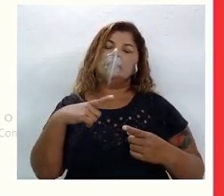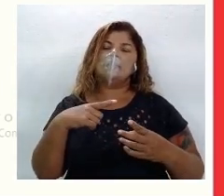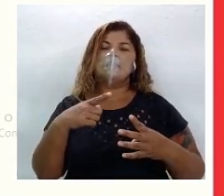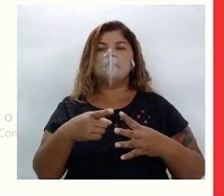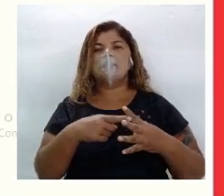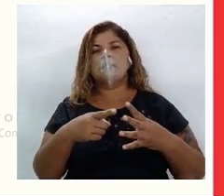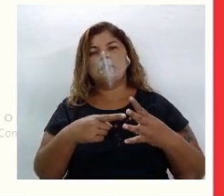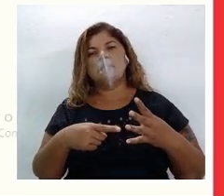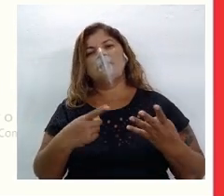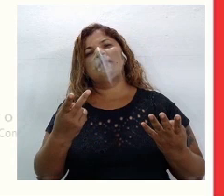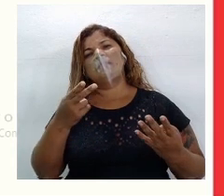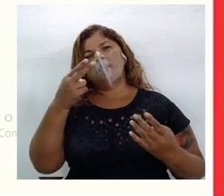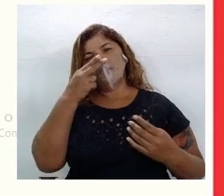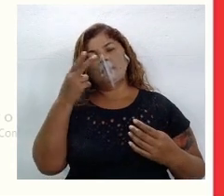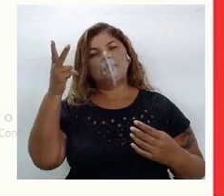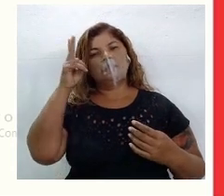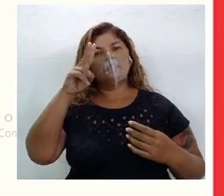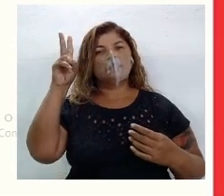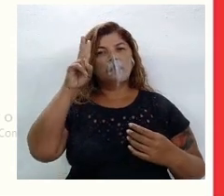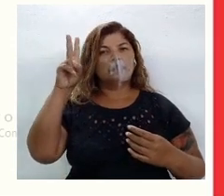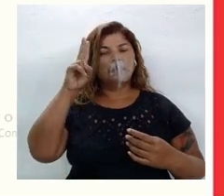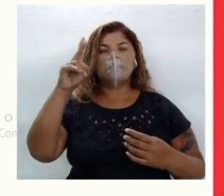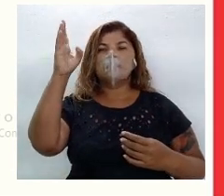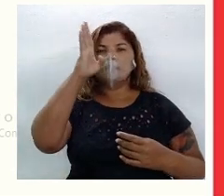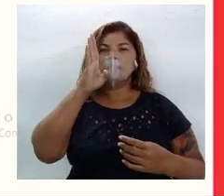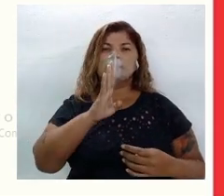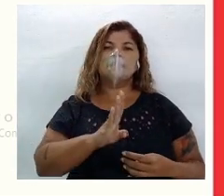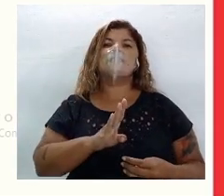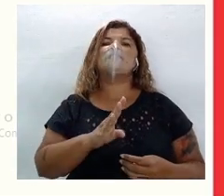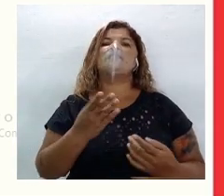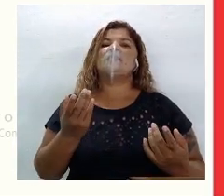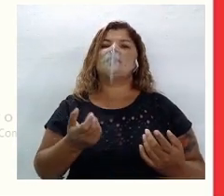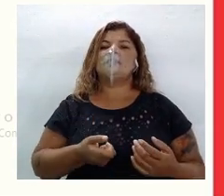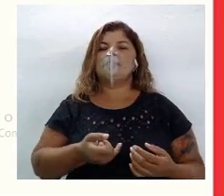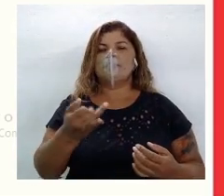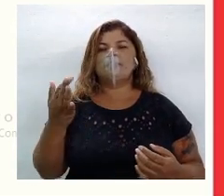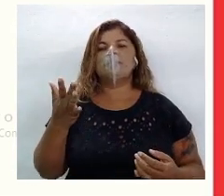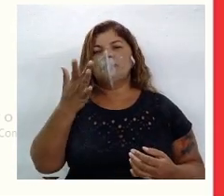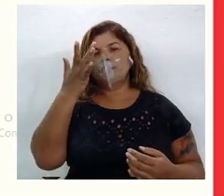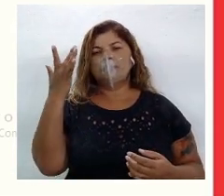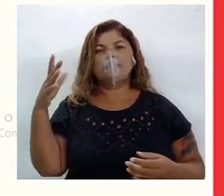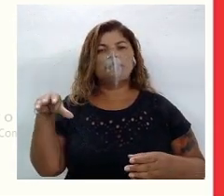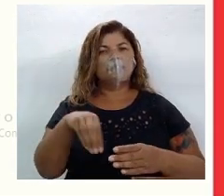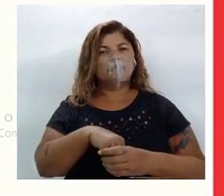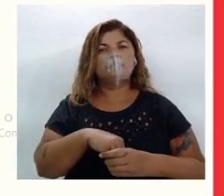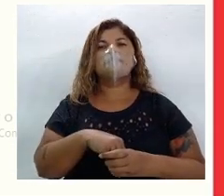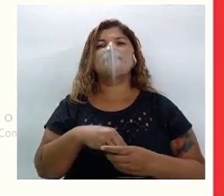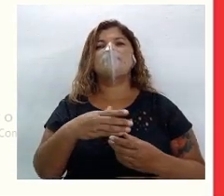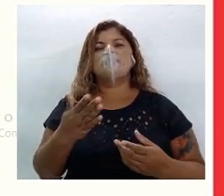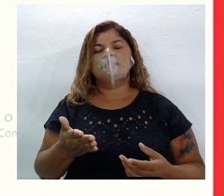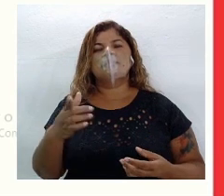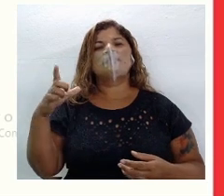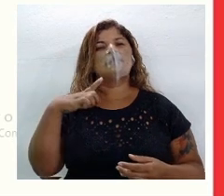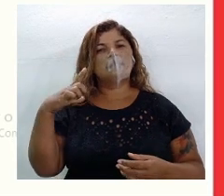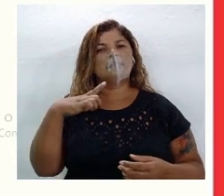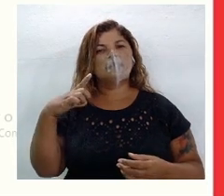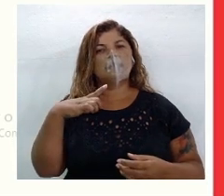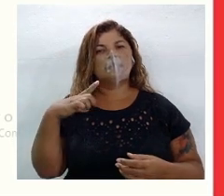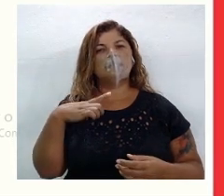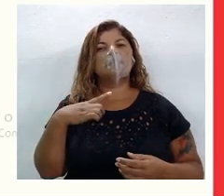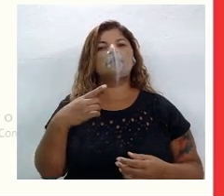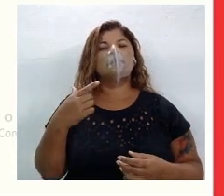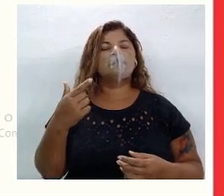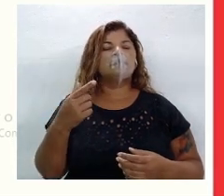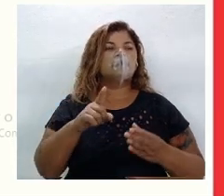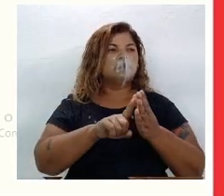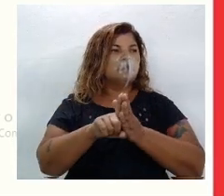denominações protestantes históricas do Brasil em número de adeptos estão, segundo o IBGE, vamos